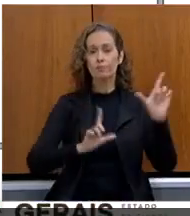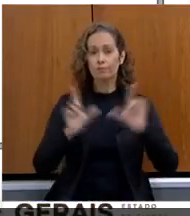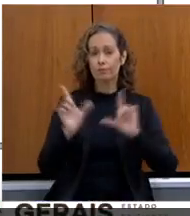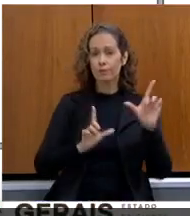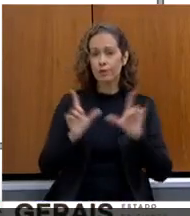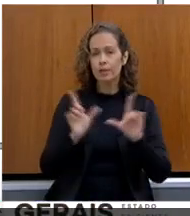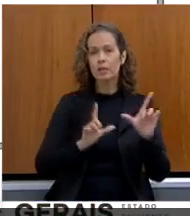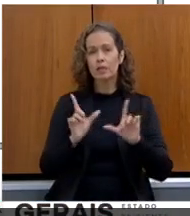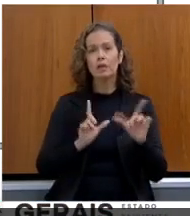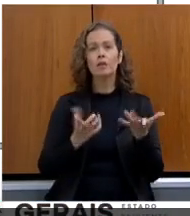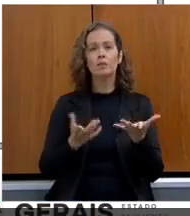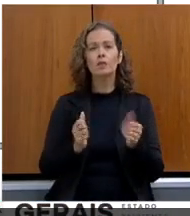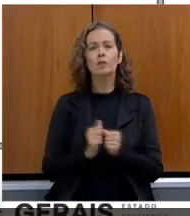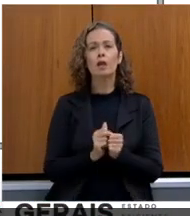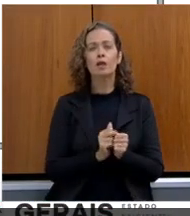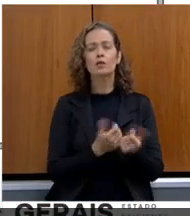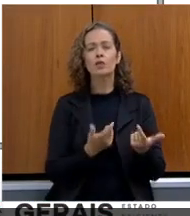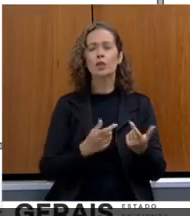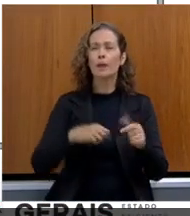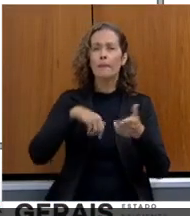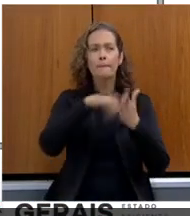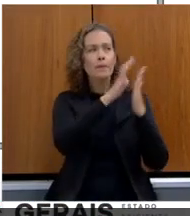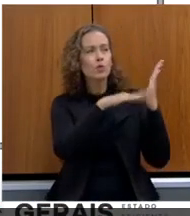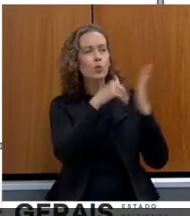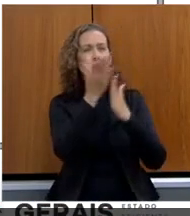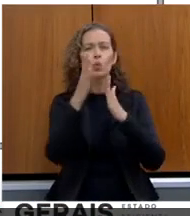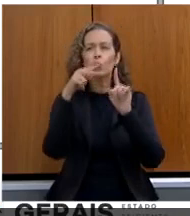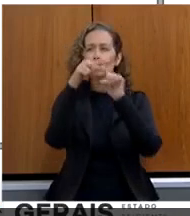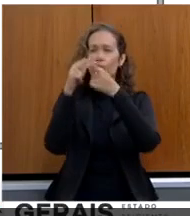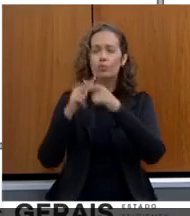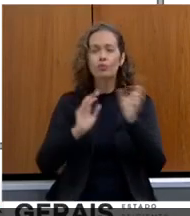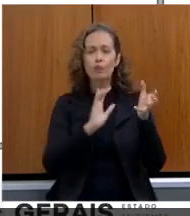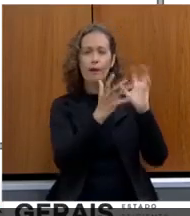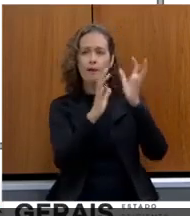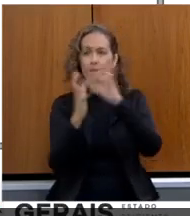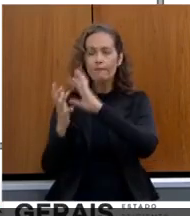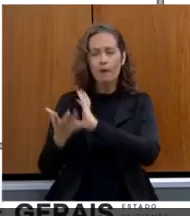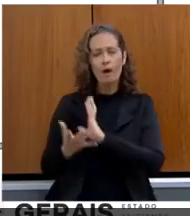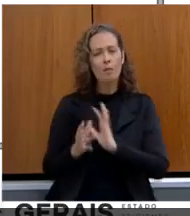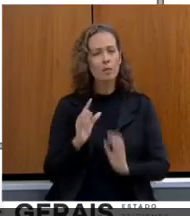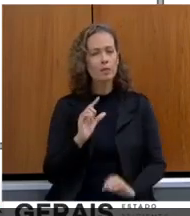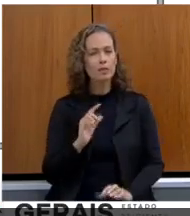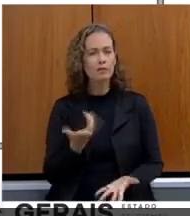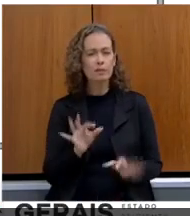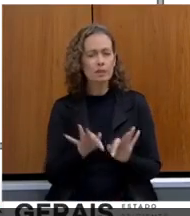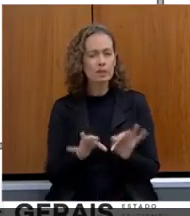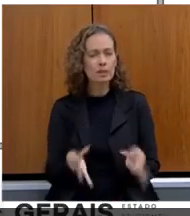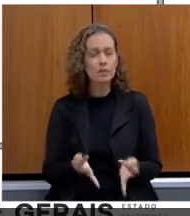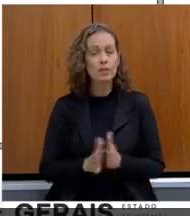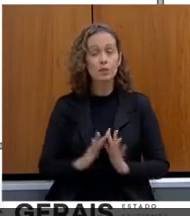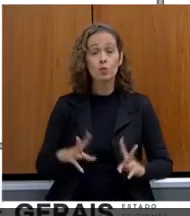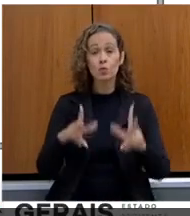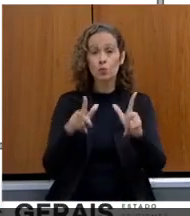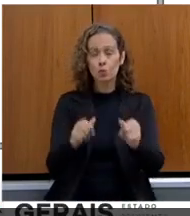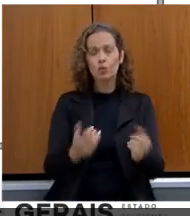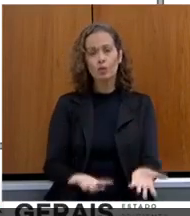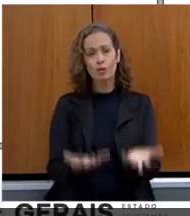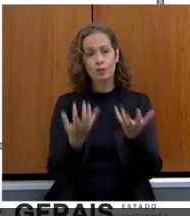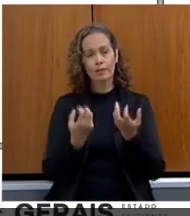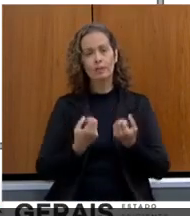predial de pequenos reparos e pinturas todos os diretores de escolas estão recebendo esse reforço da sinalização